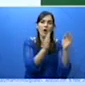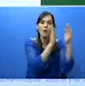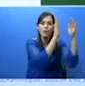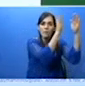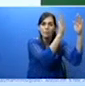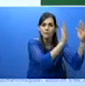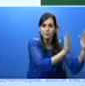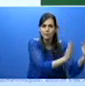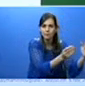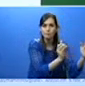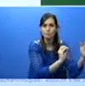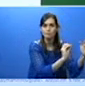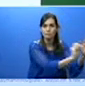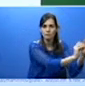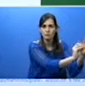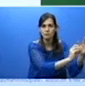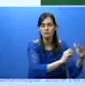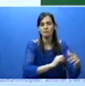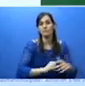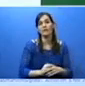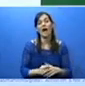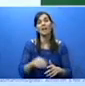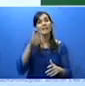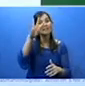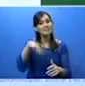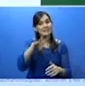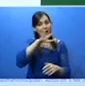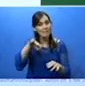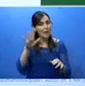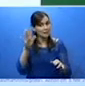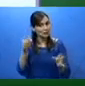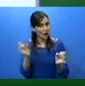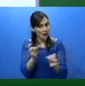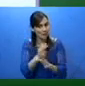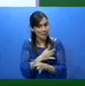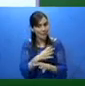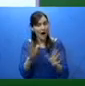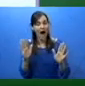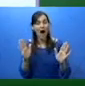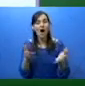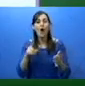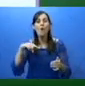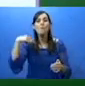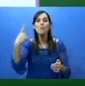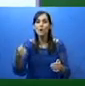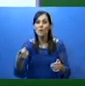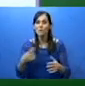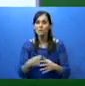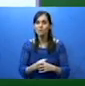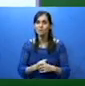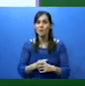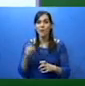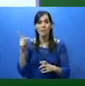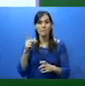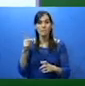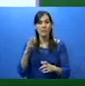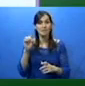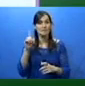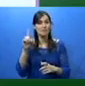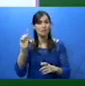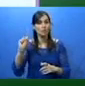Aí preenchemos essa tabela. Agora nós vamos para o próximo exercício, que é da página